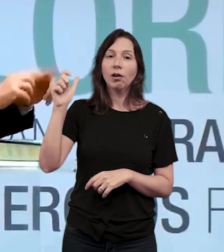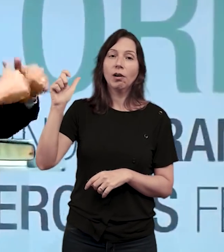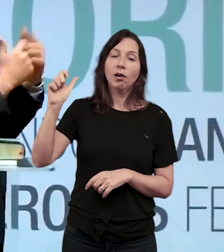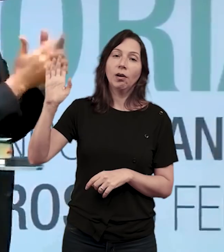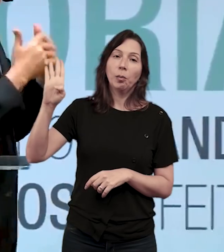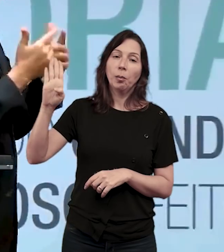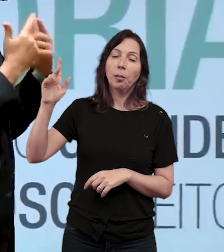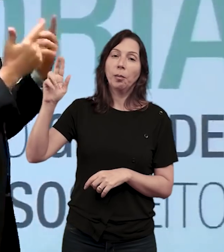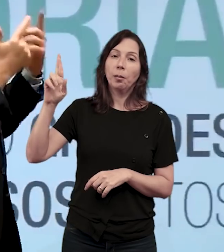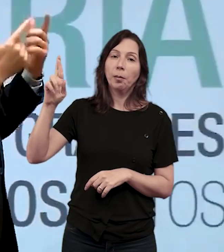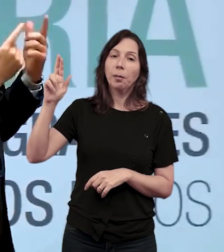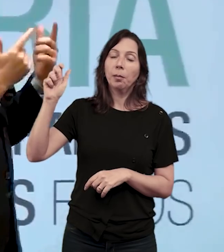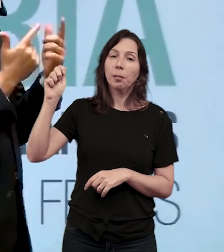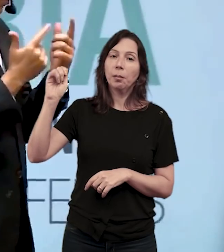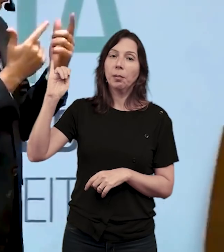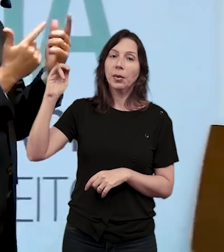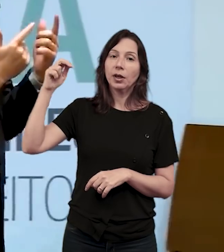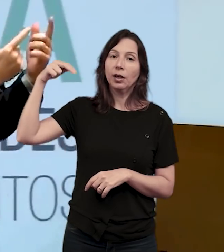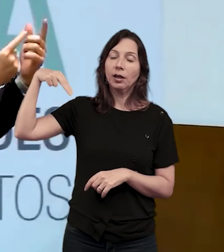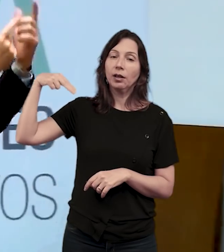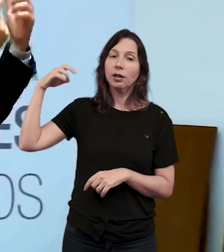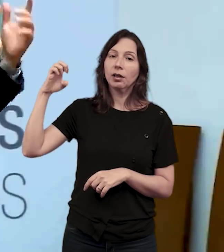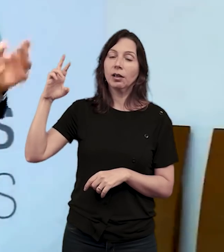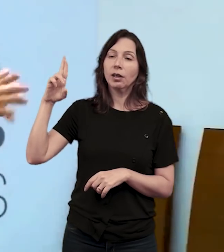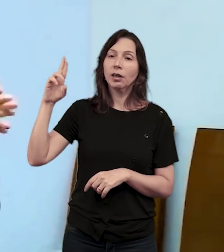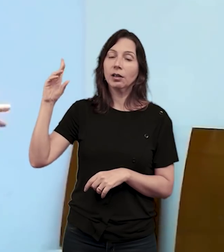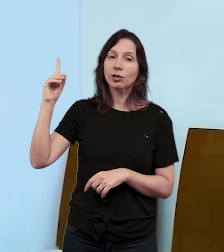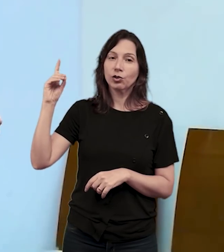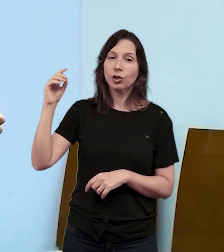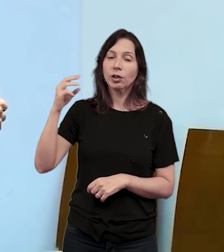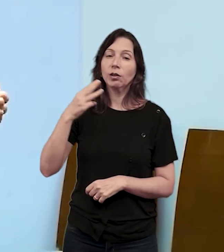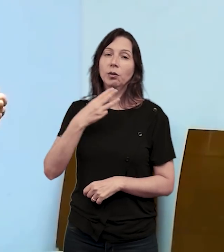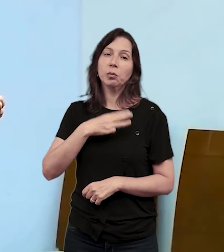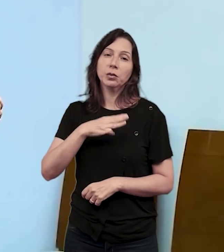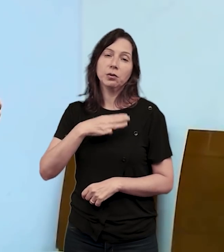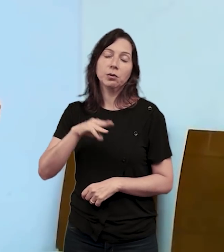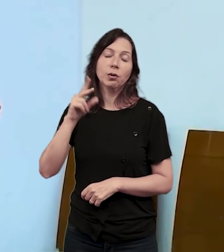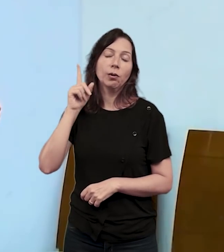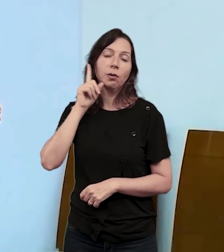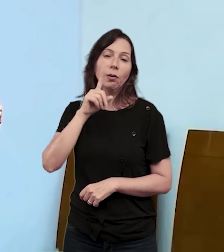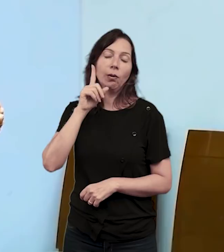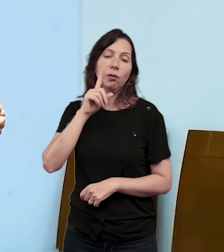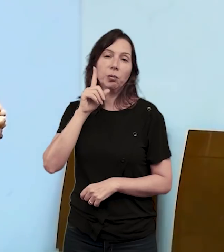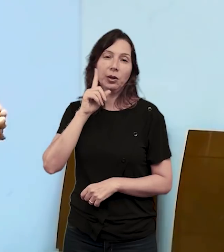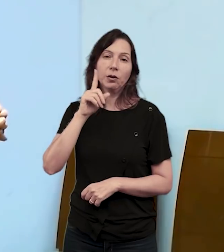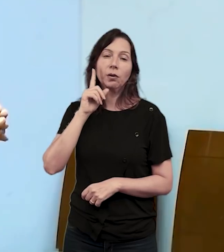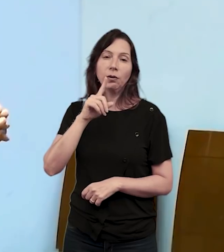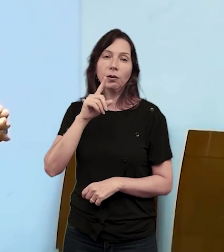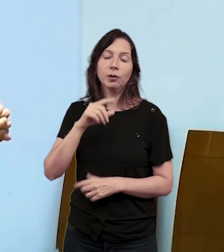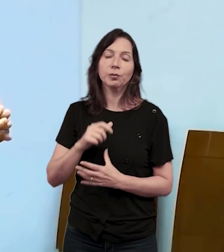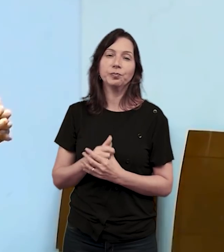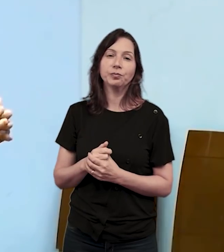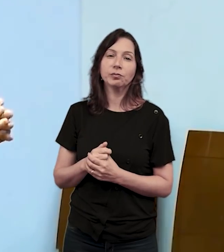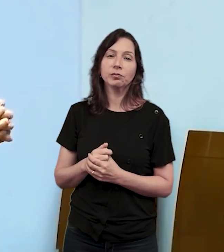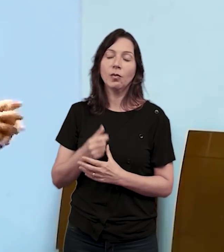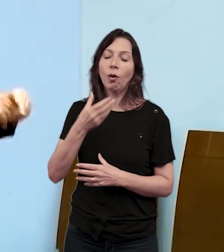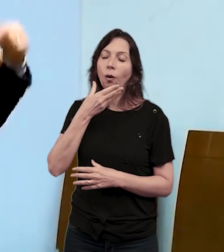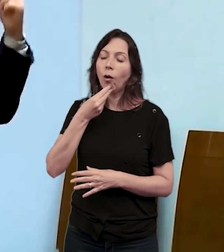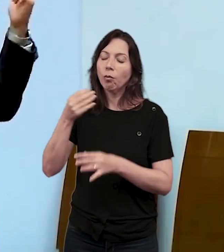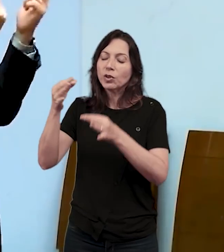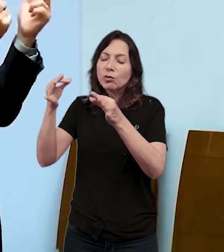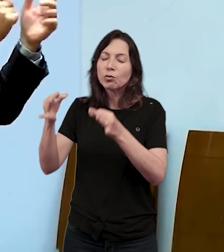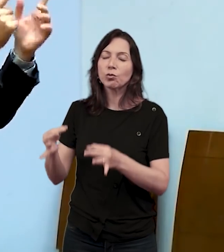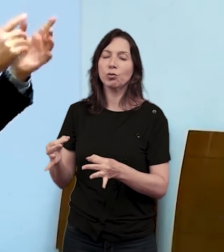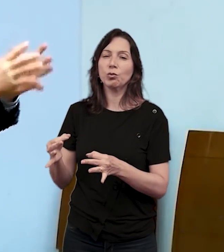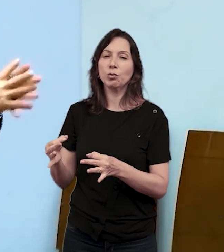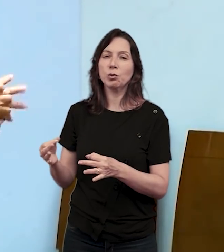o homem mais piedoso, segundo John Wesley, que ele já conheceu. Seu